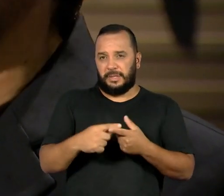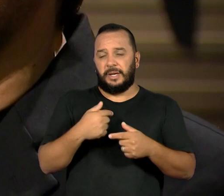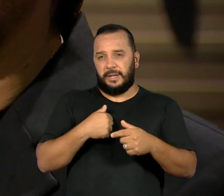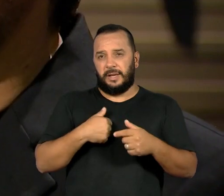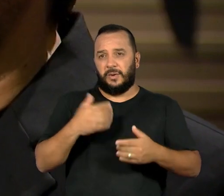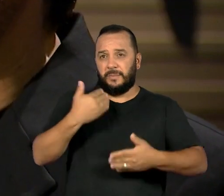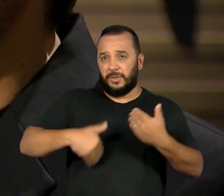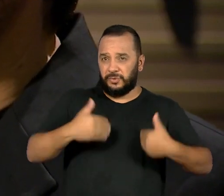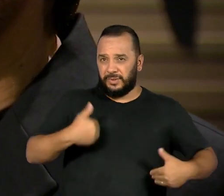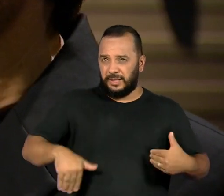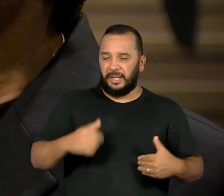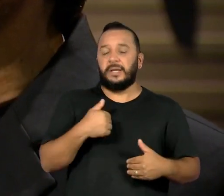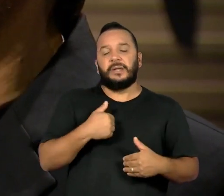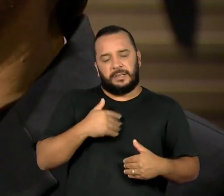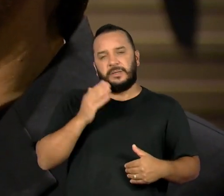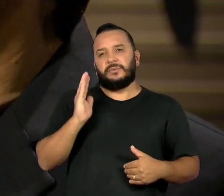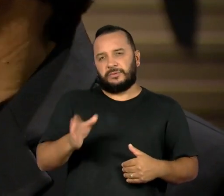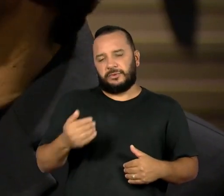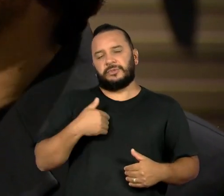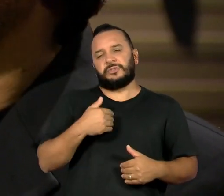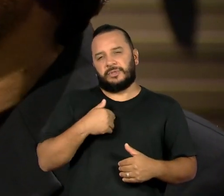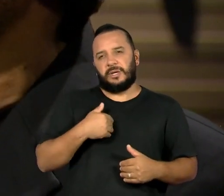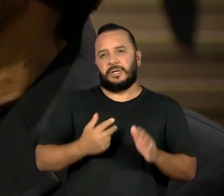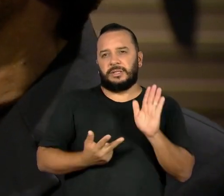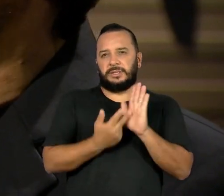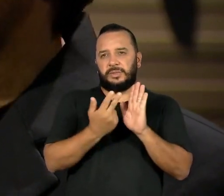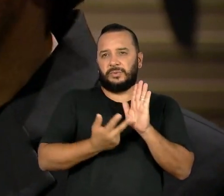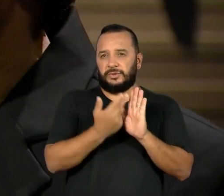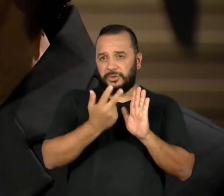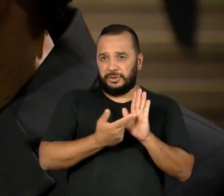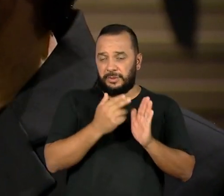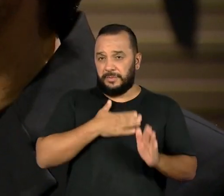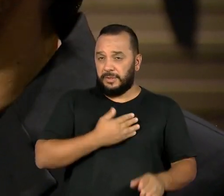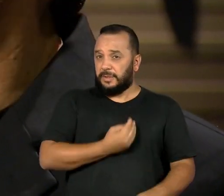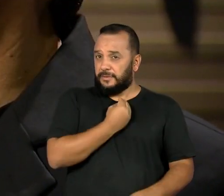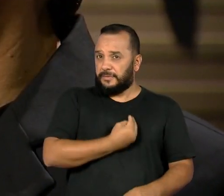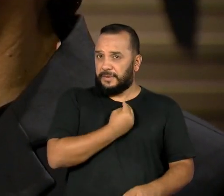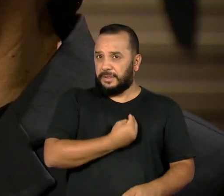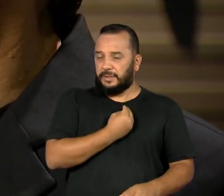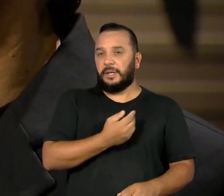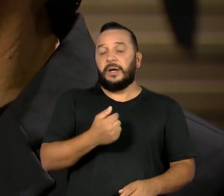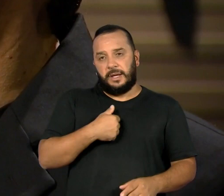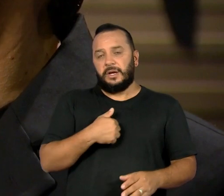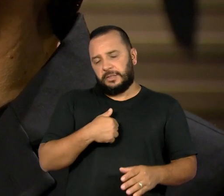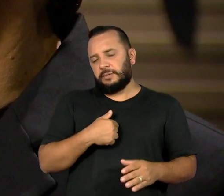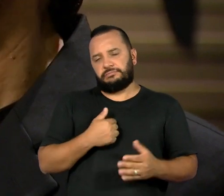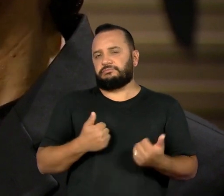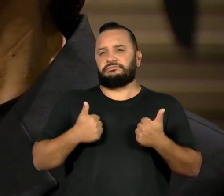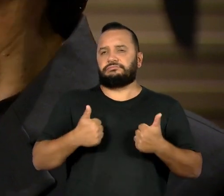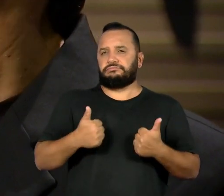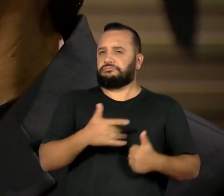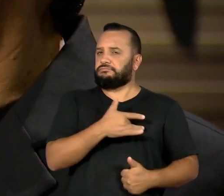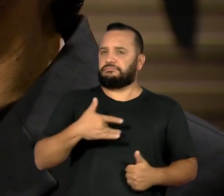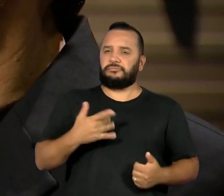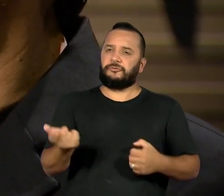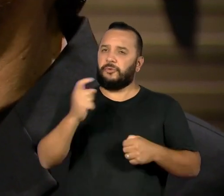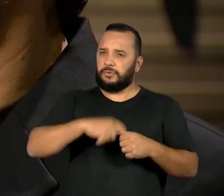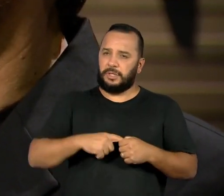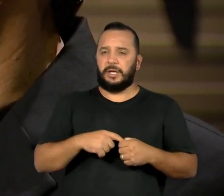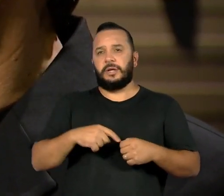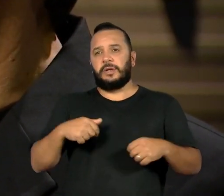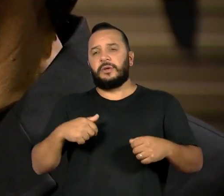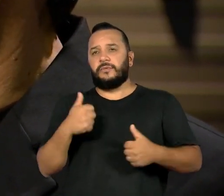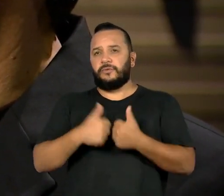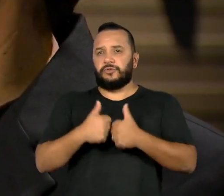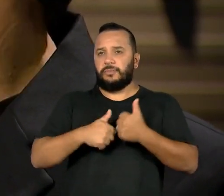passar por uma cirurgia para retirada de menisco que resolveu totalmente meu problema. Eu voltei a jogar bola sem nenhuma dor e aí